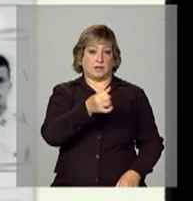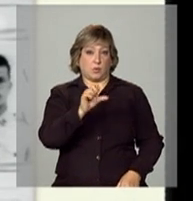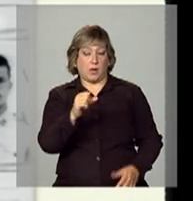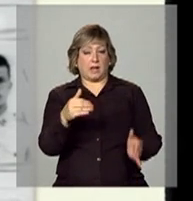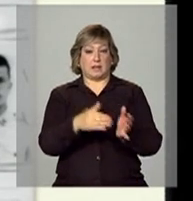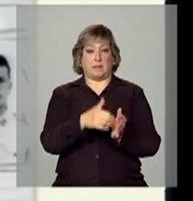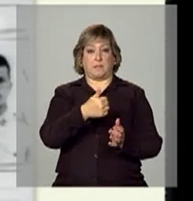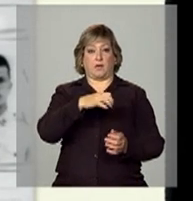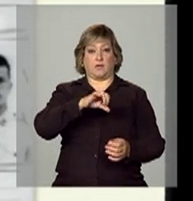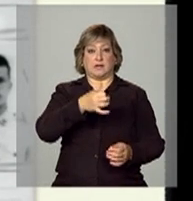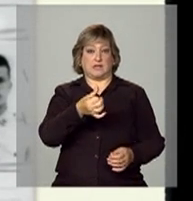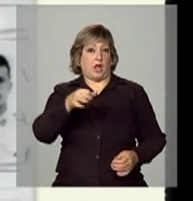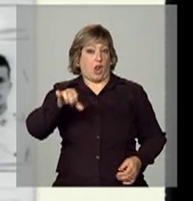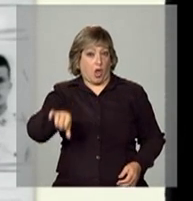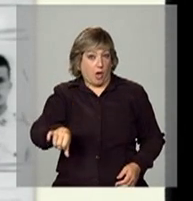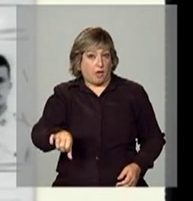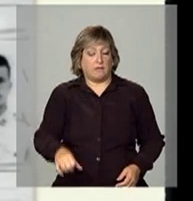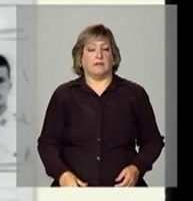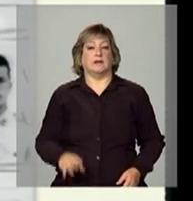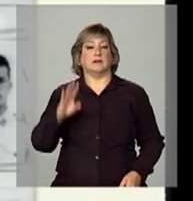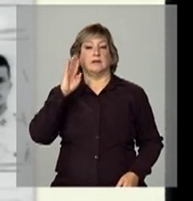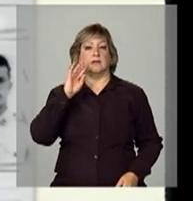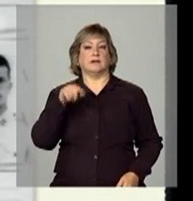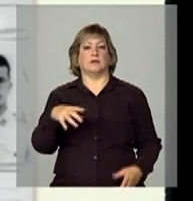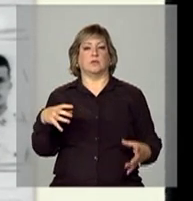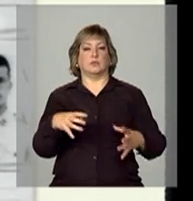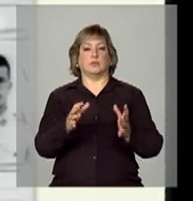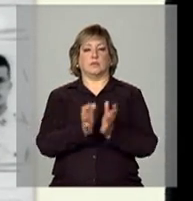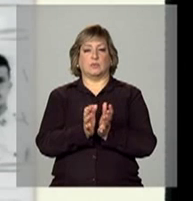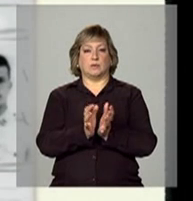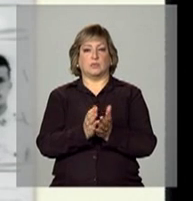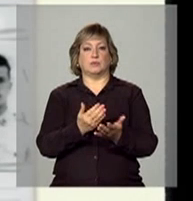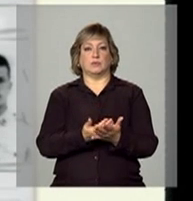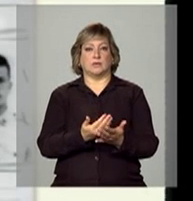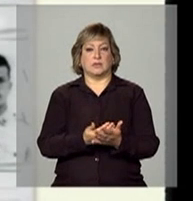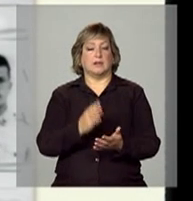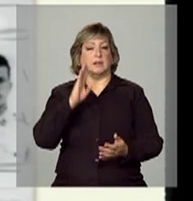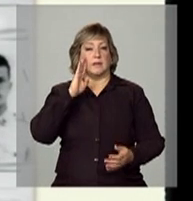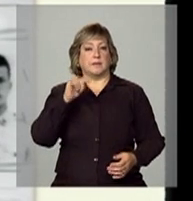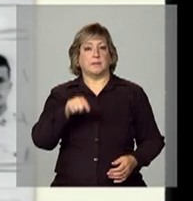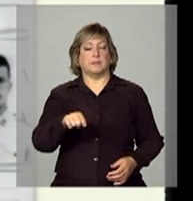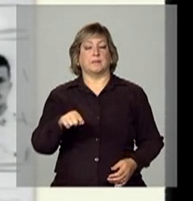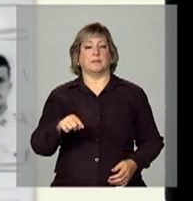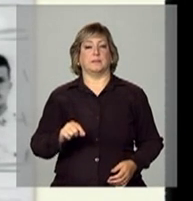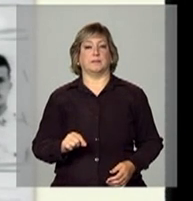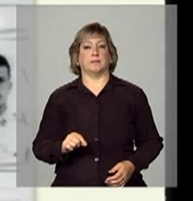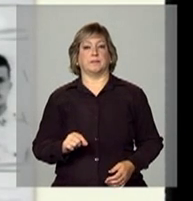1968-1969, em especial no movimento estudantil, mais particularmente